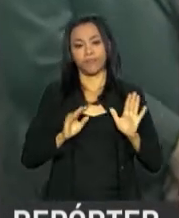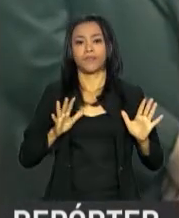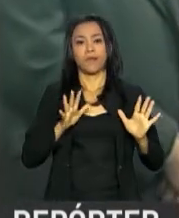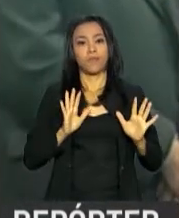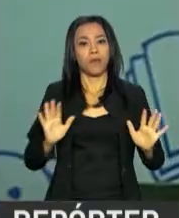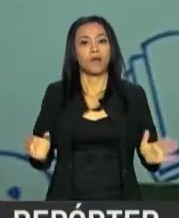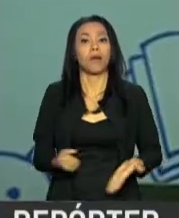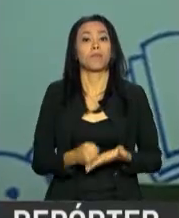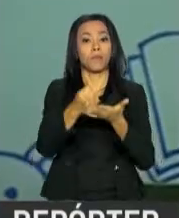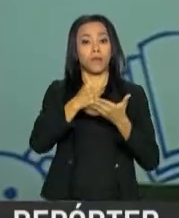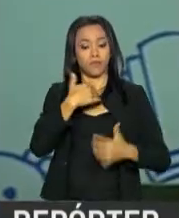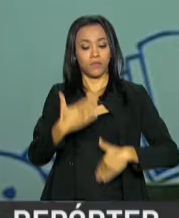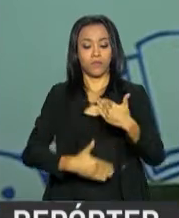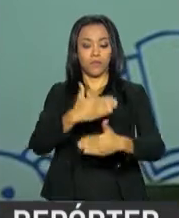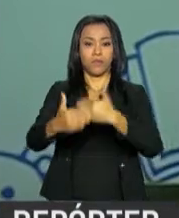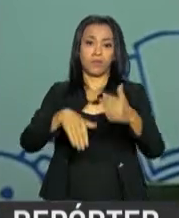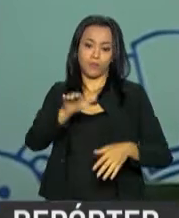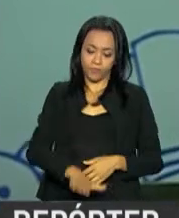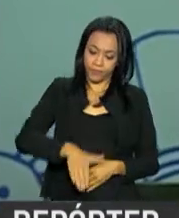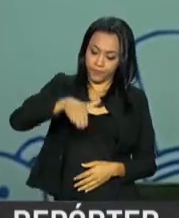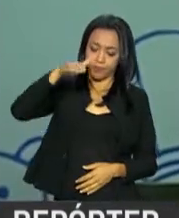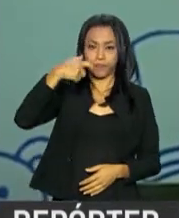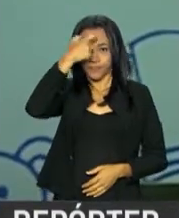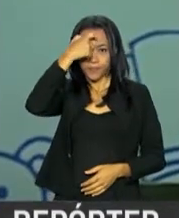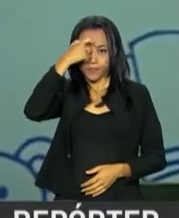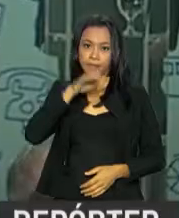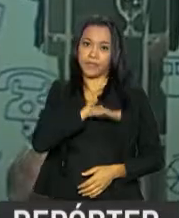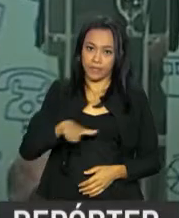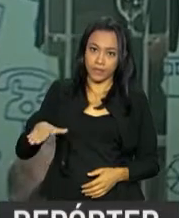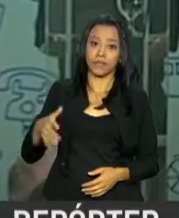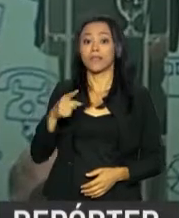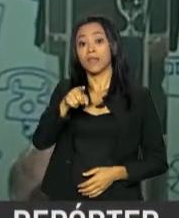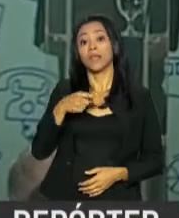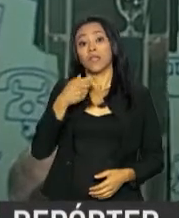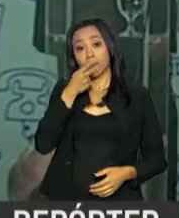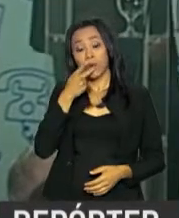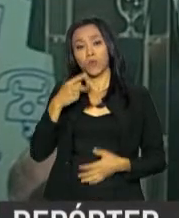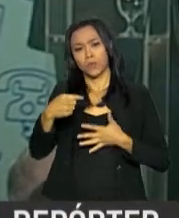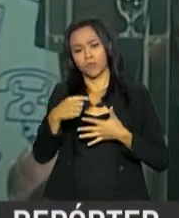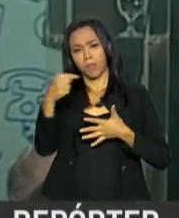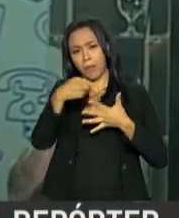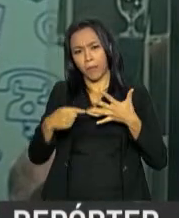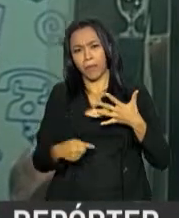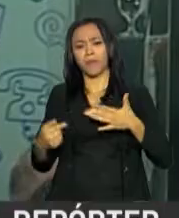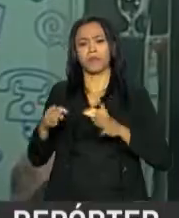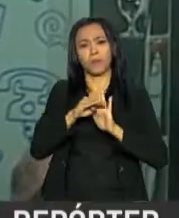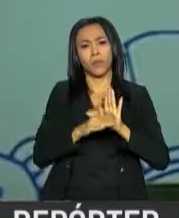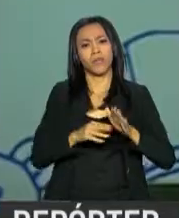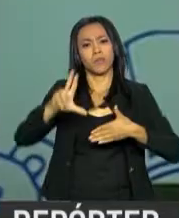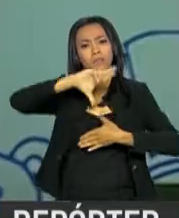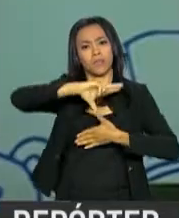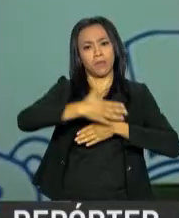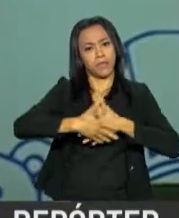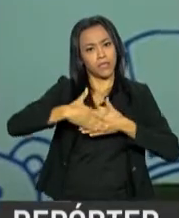infantil. O presidente Michel Temer destacou as iniciativas latino-americanas voltadas à primeira infância.